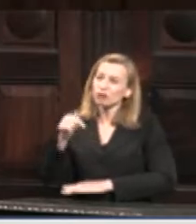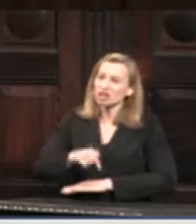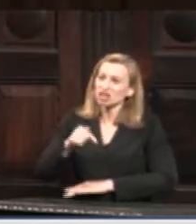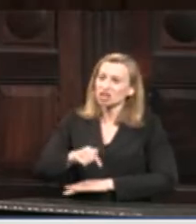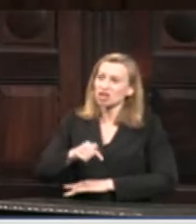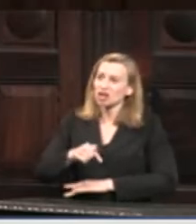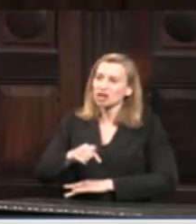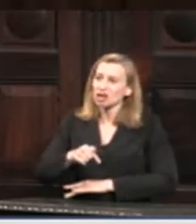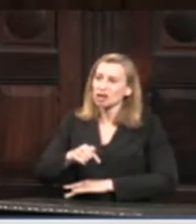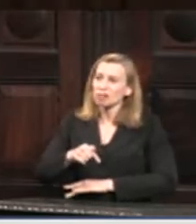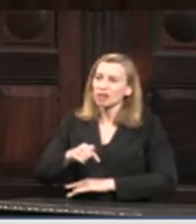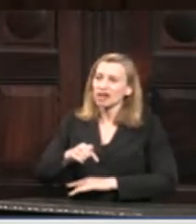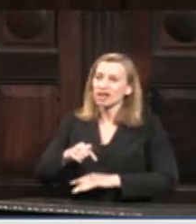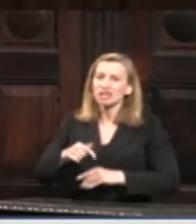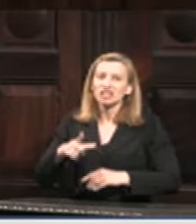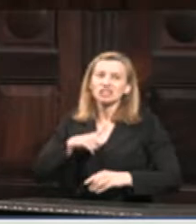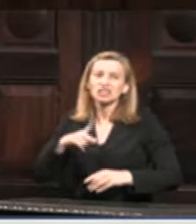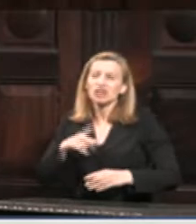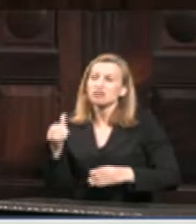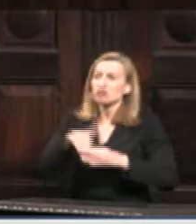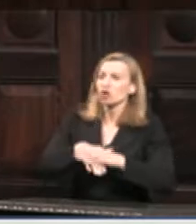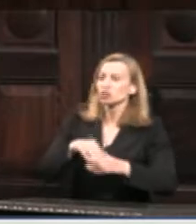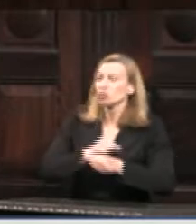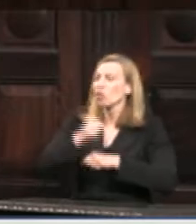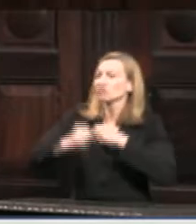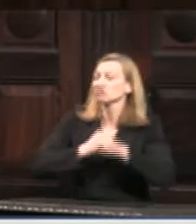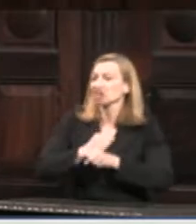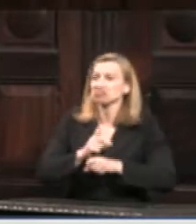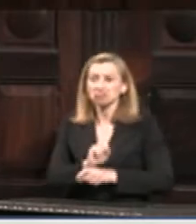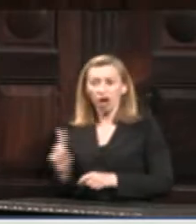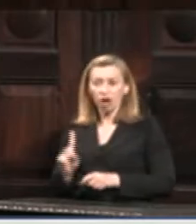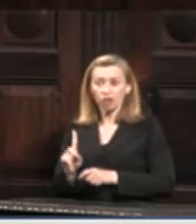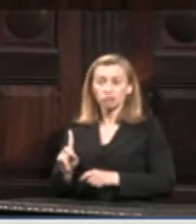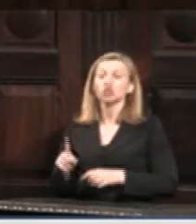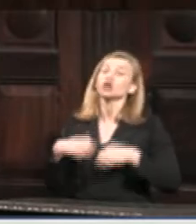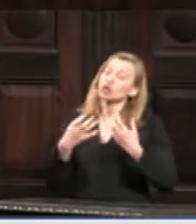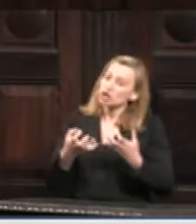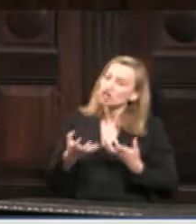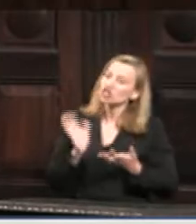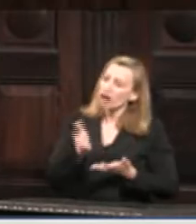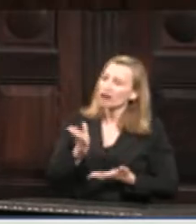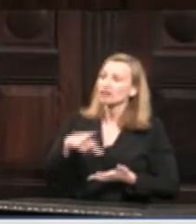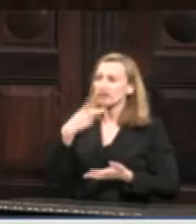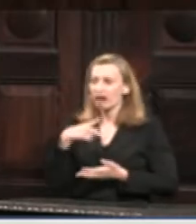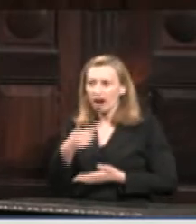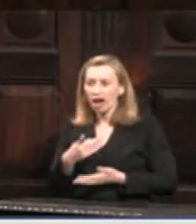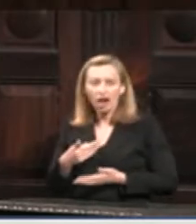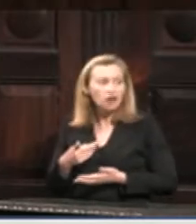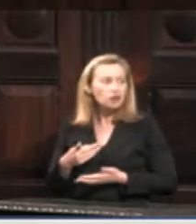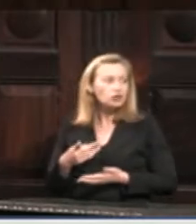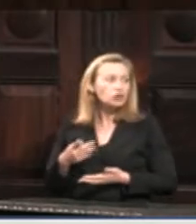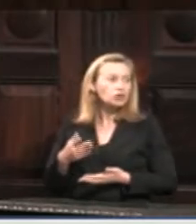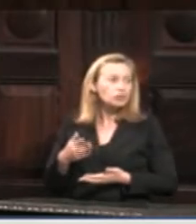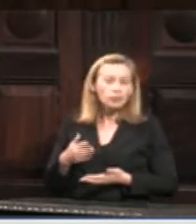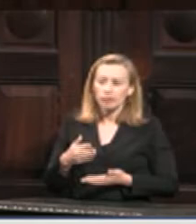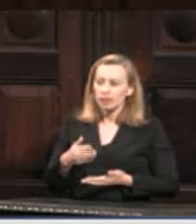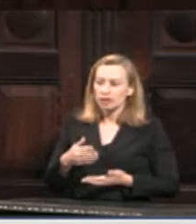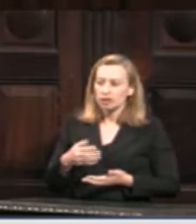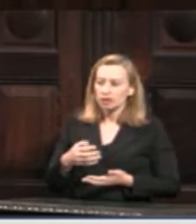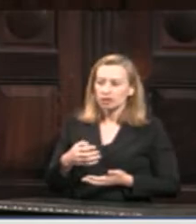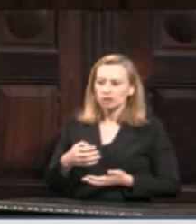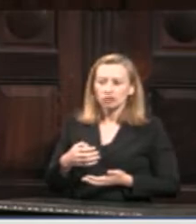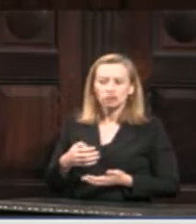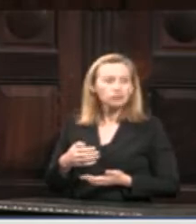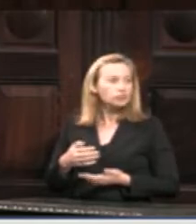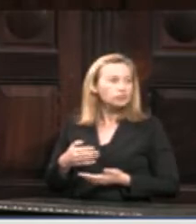que virão aqui no próximo ano. Então, de maneira que eu queria deixar aqui exatamente o meu protesto, queria deixar aqui a